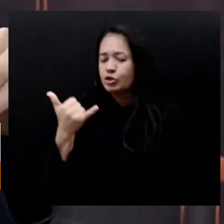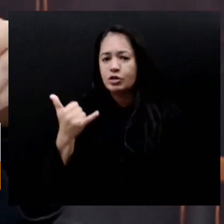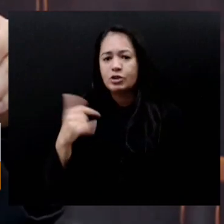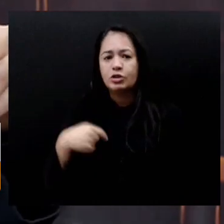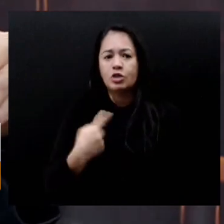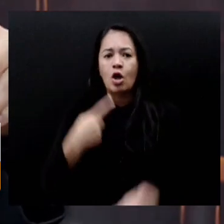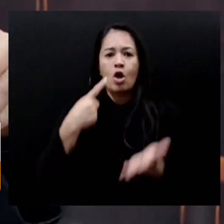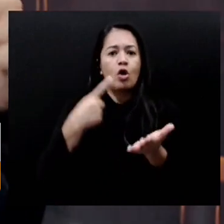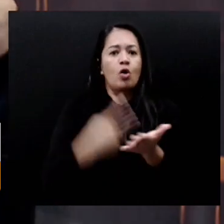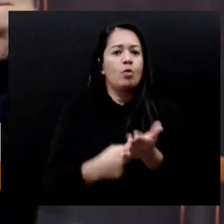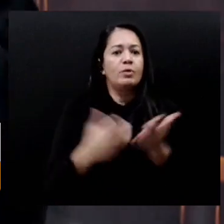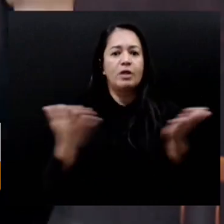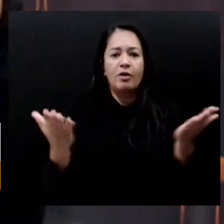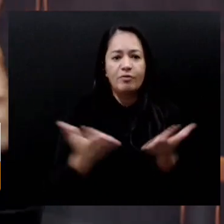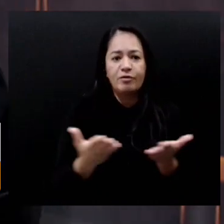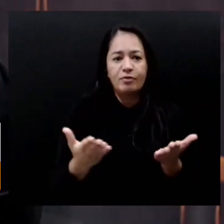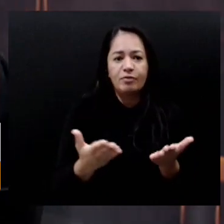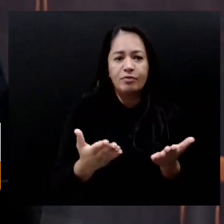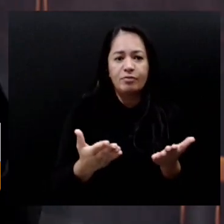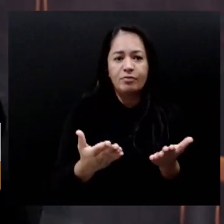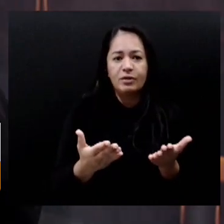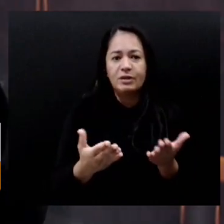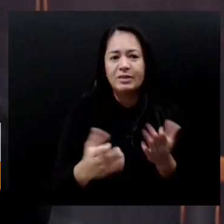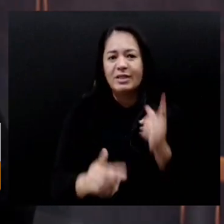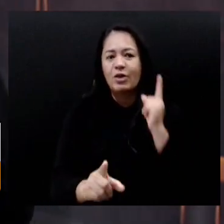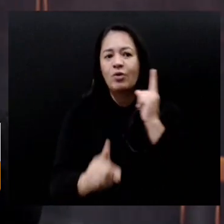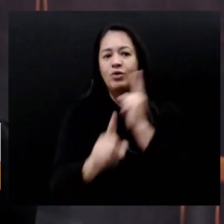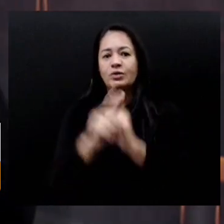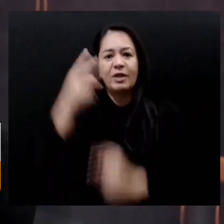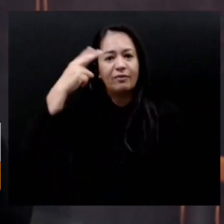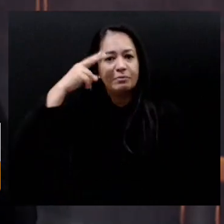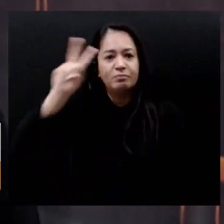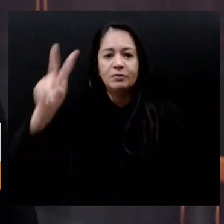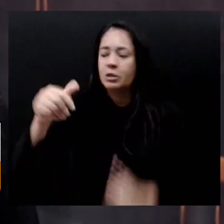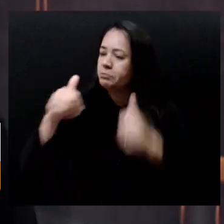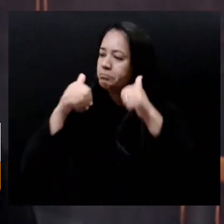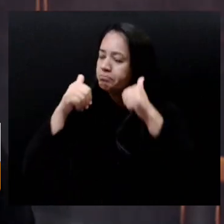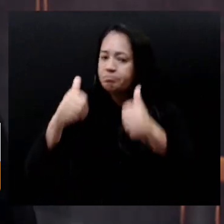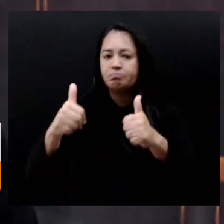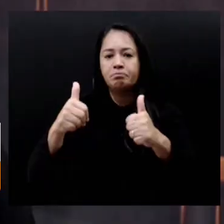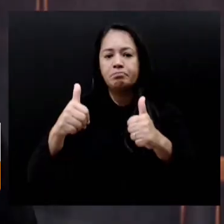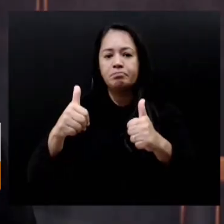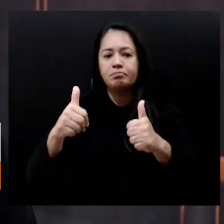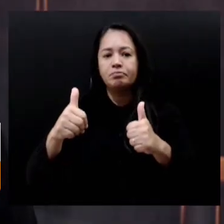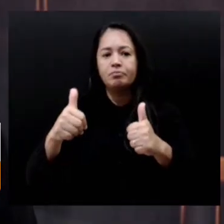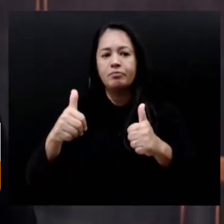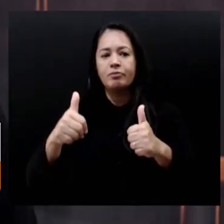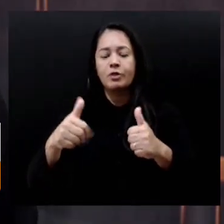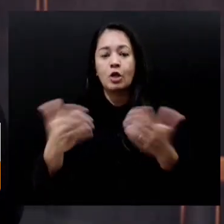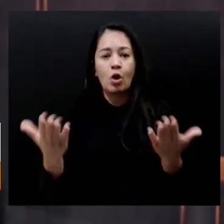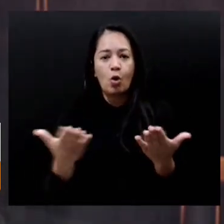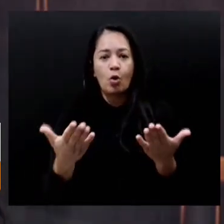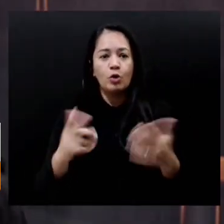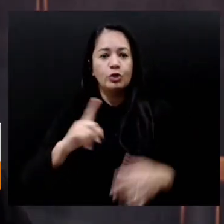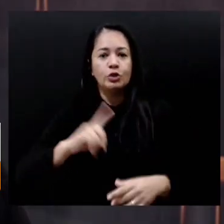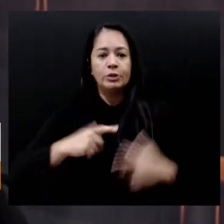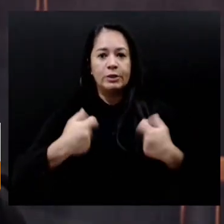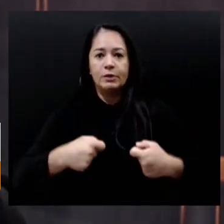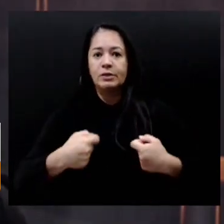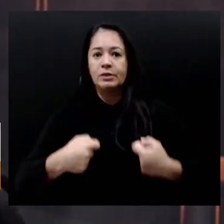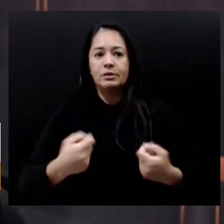ia se encontrar daqui 2 dias e estava tudo certo. Né? Hoje tem uma necessidade de ficar o tempo